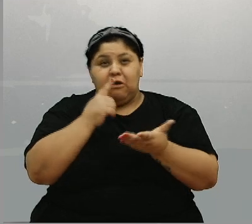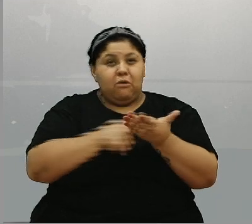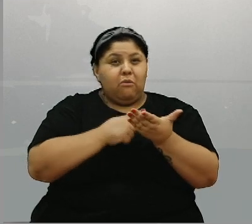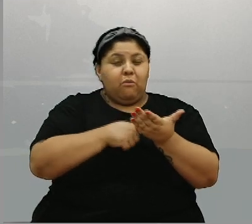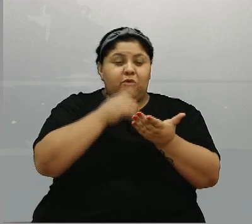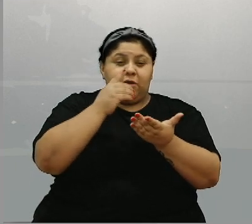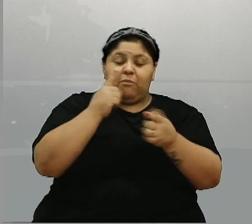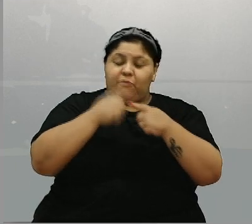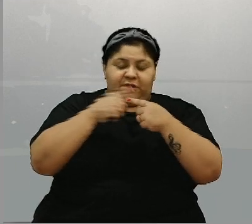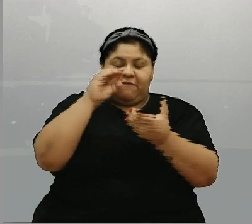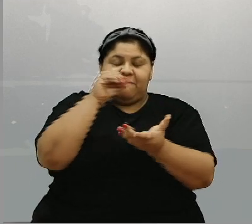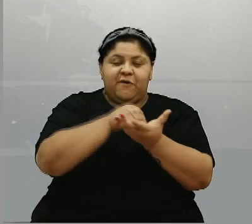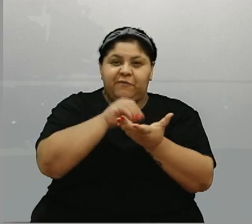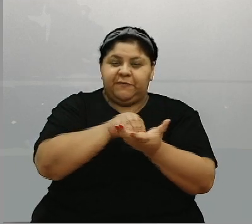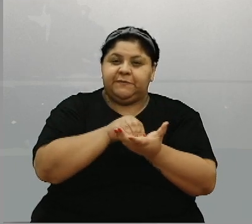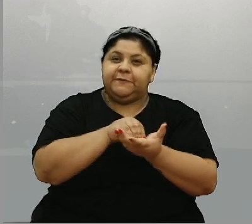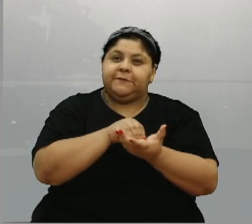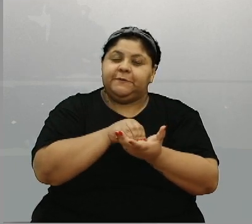de uma